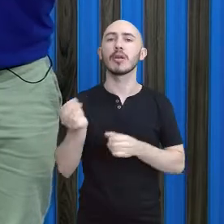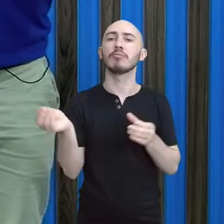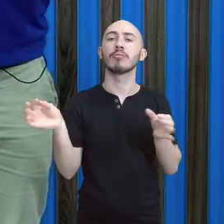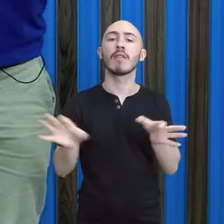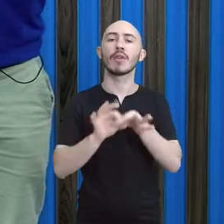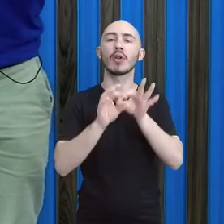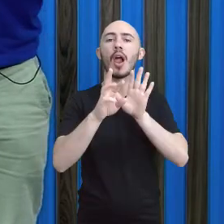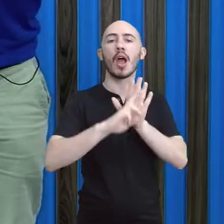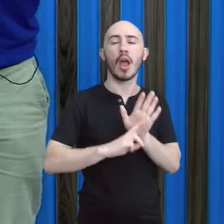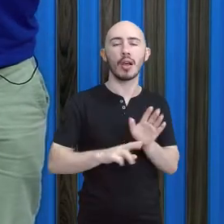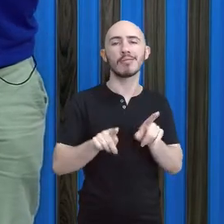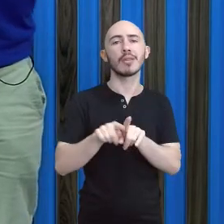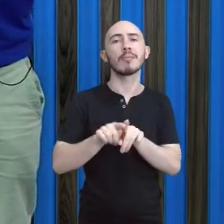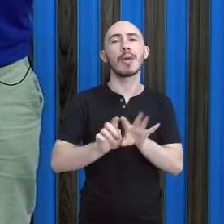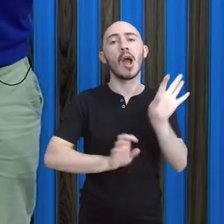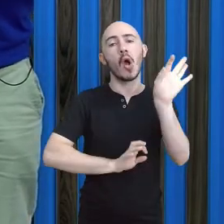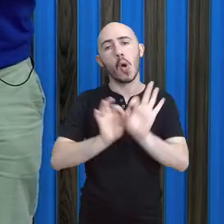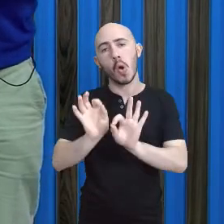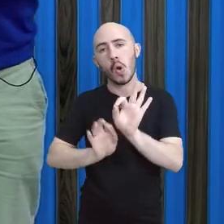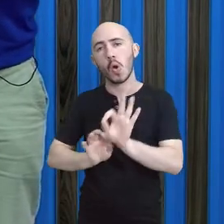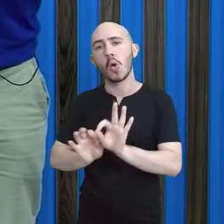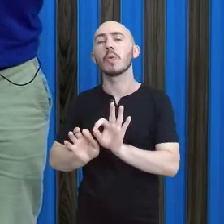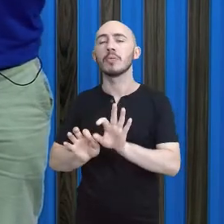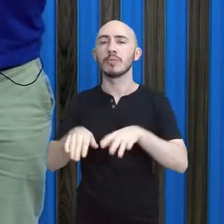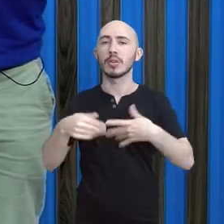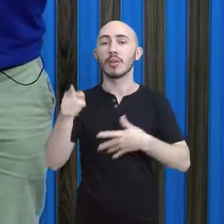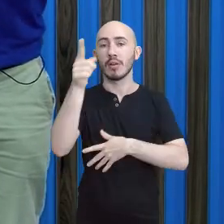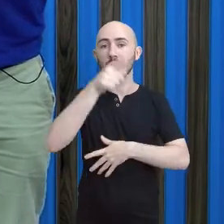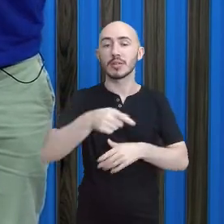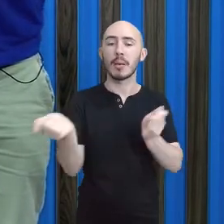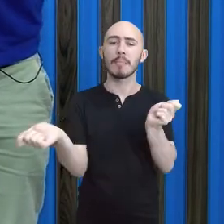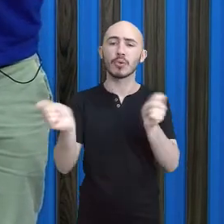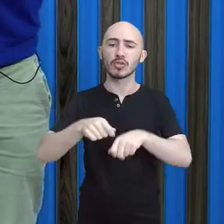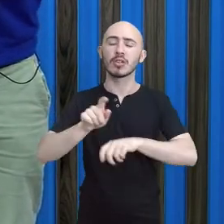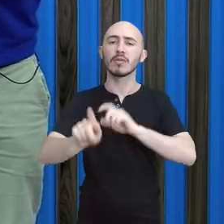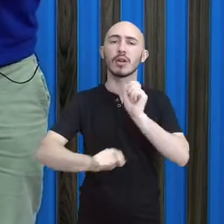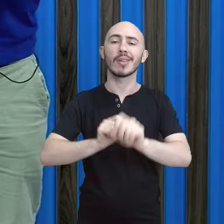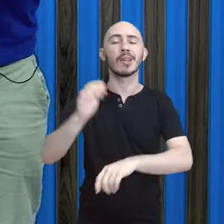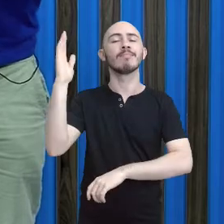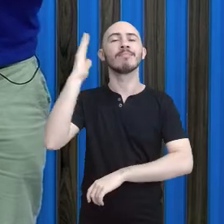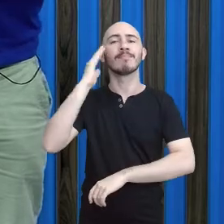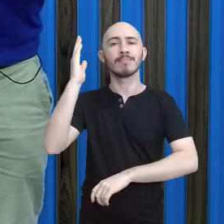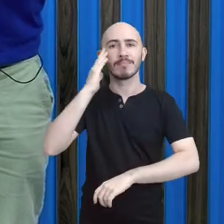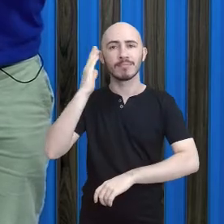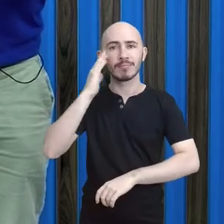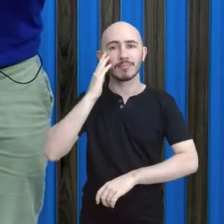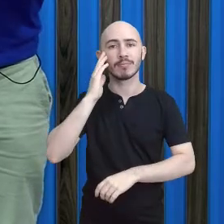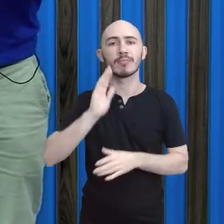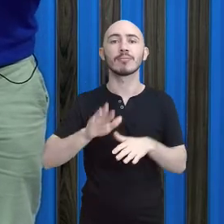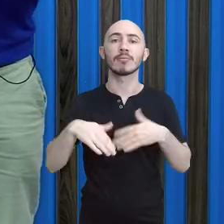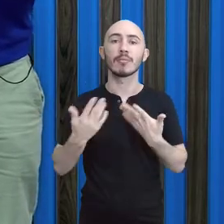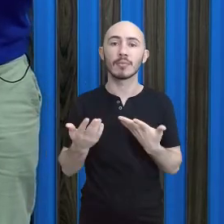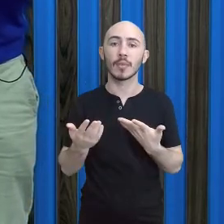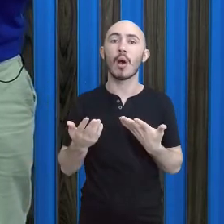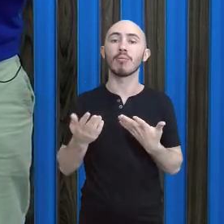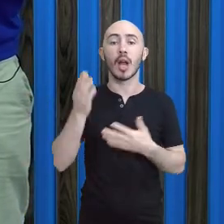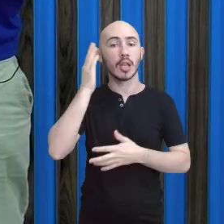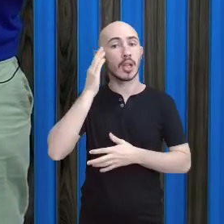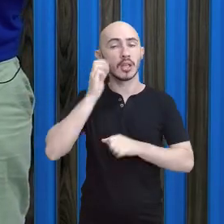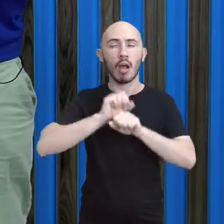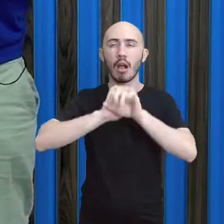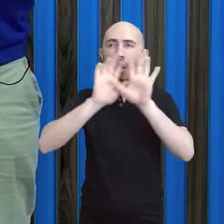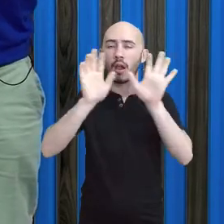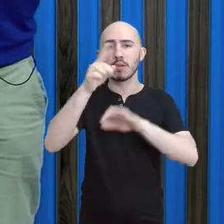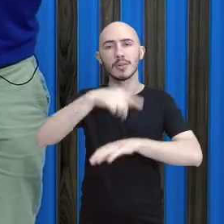e essa articulação de regras e vocabulário vai dar um poder de compreensão. Com esse poder de compreensão maior, você vai